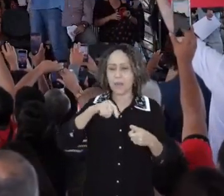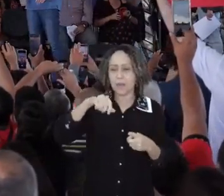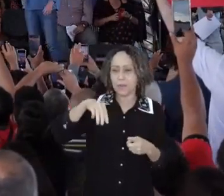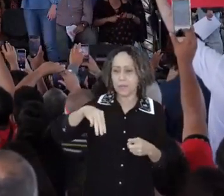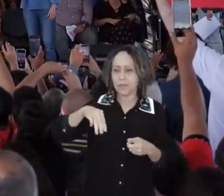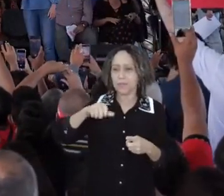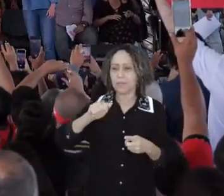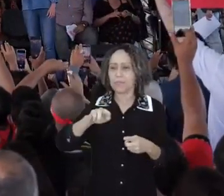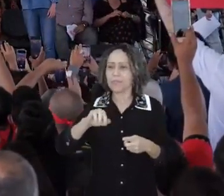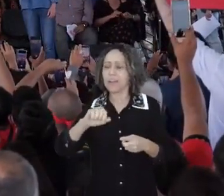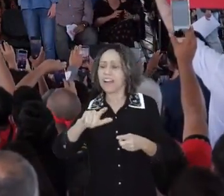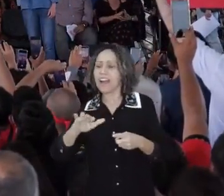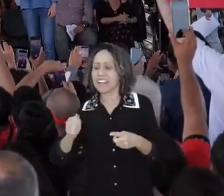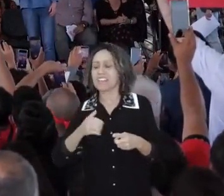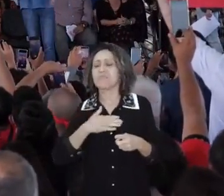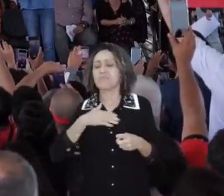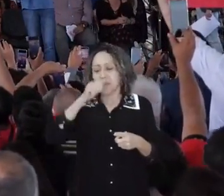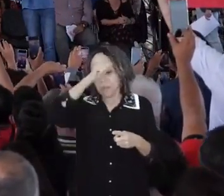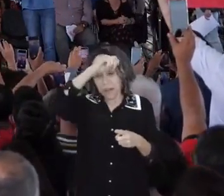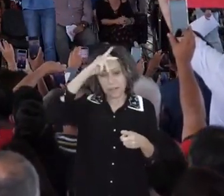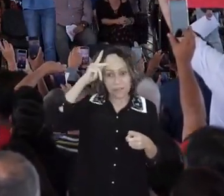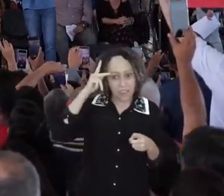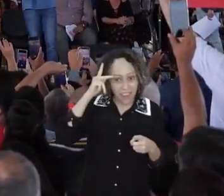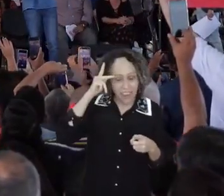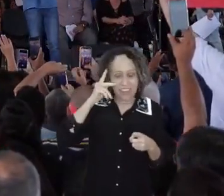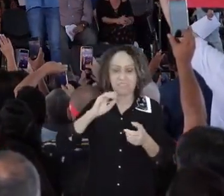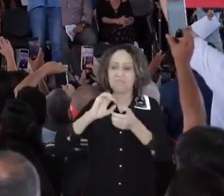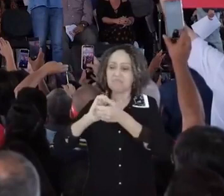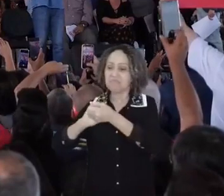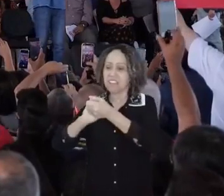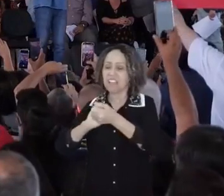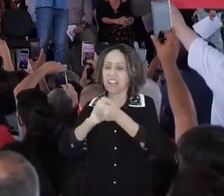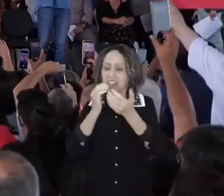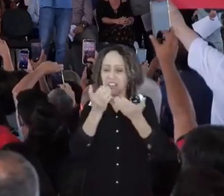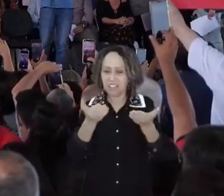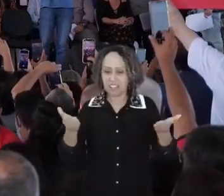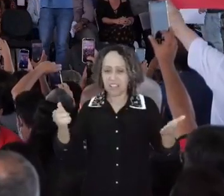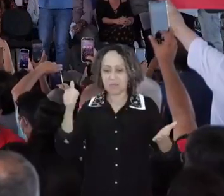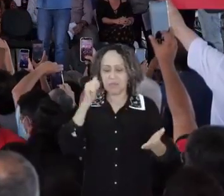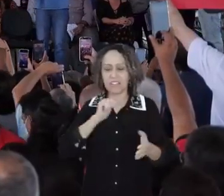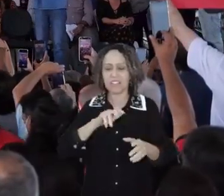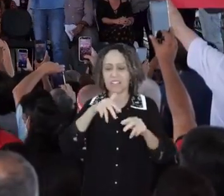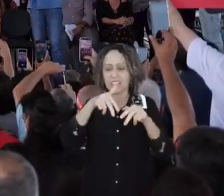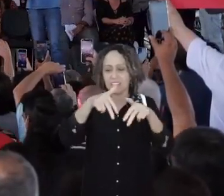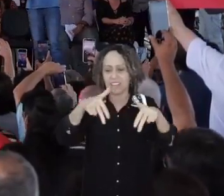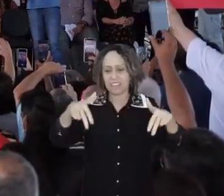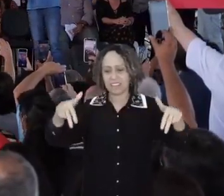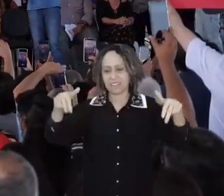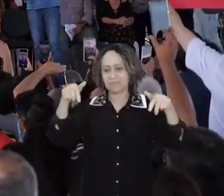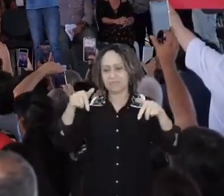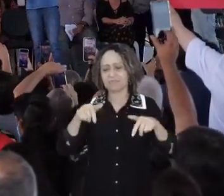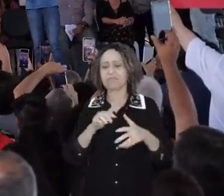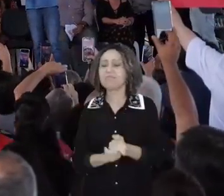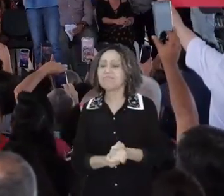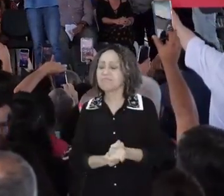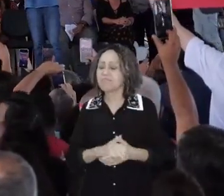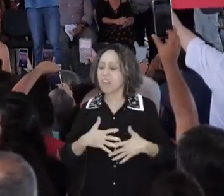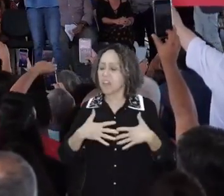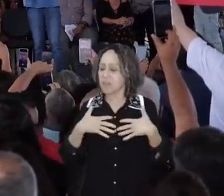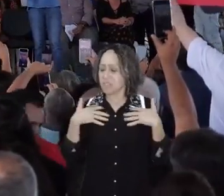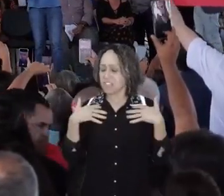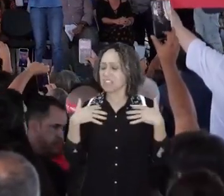mulheres que estão aqui nesse palco. Gente, dizer que é uma alegria muito grande, viu, Gustavo? Estar aqui hoje nas Minas